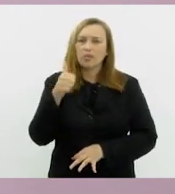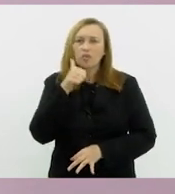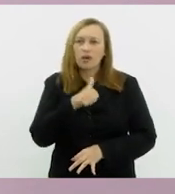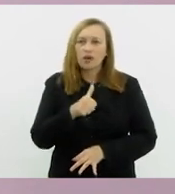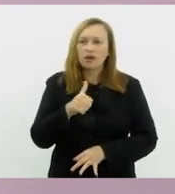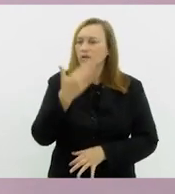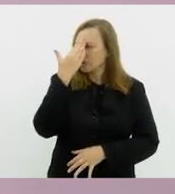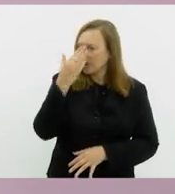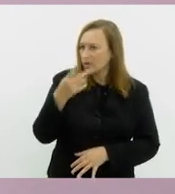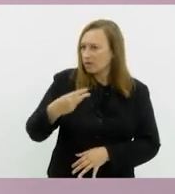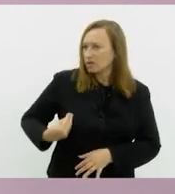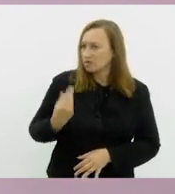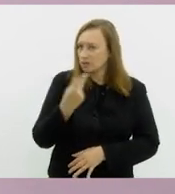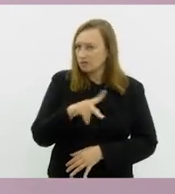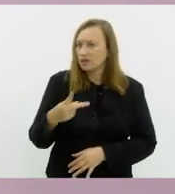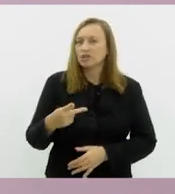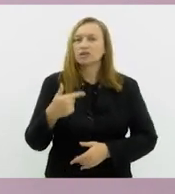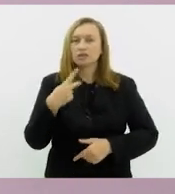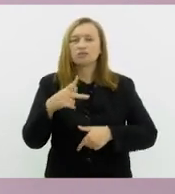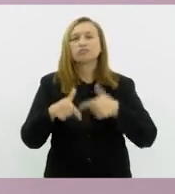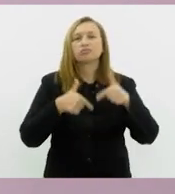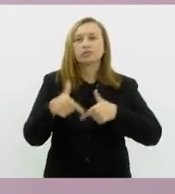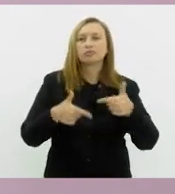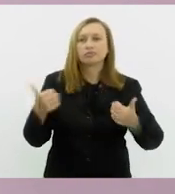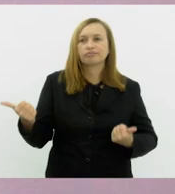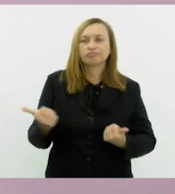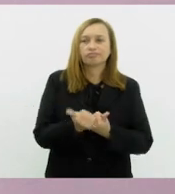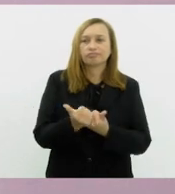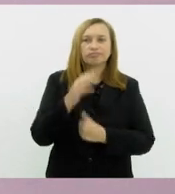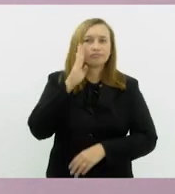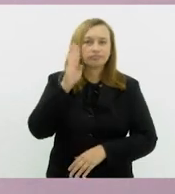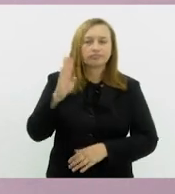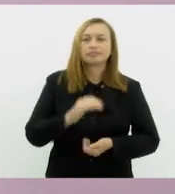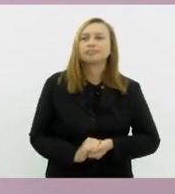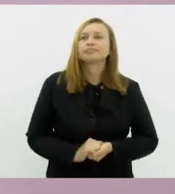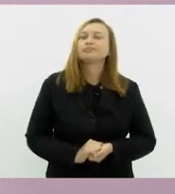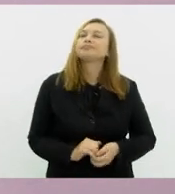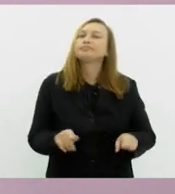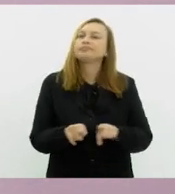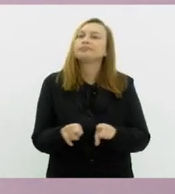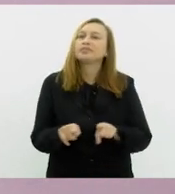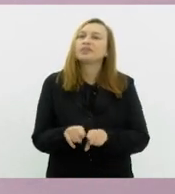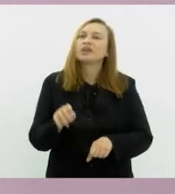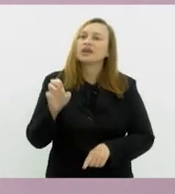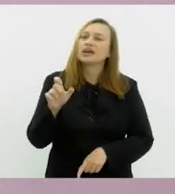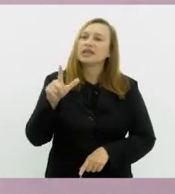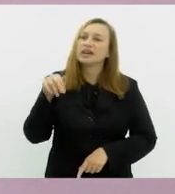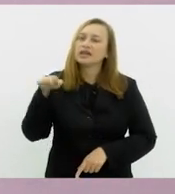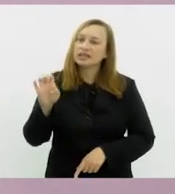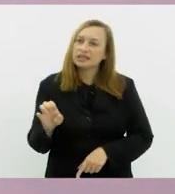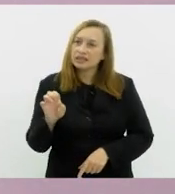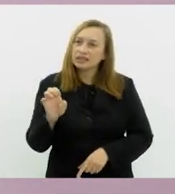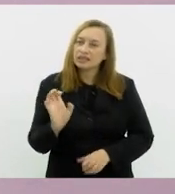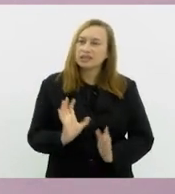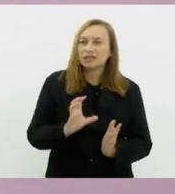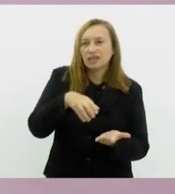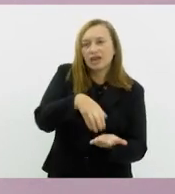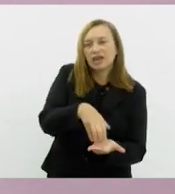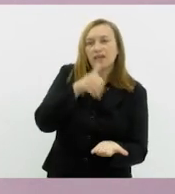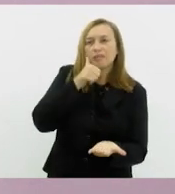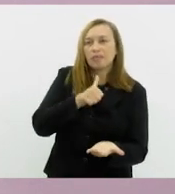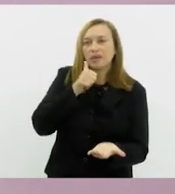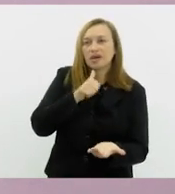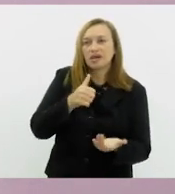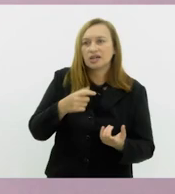O trabalho de vocês é fundamental aí nessa parceria. Tem também aqui a Eliane Campos, da Rede Mães de Vítimas de Violência